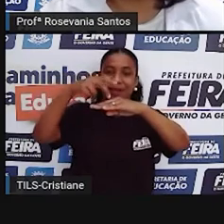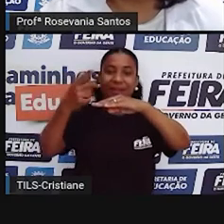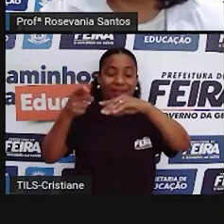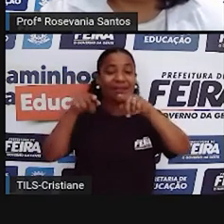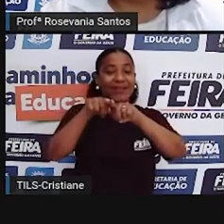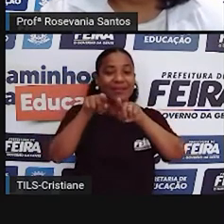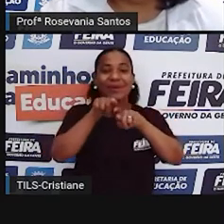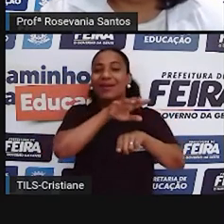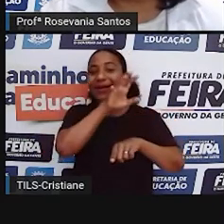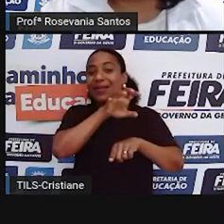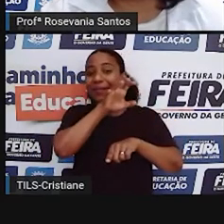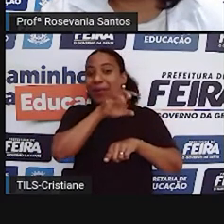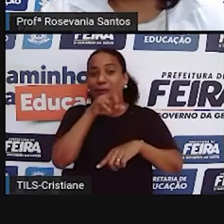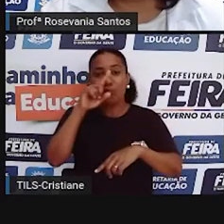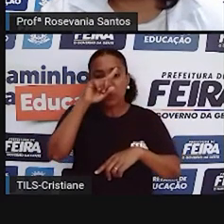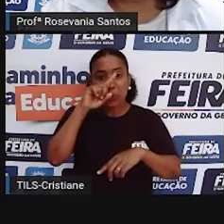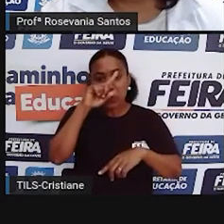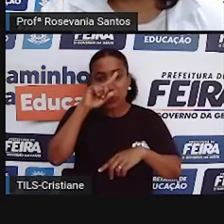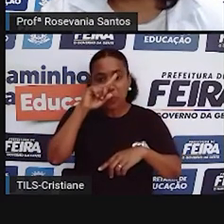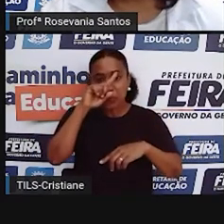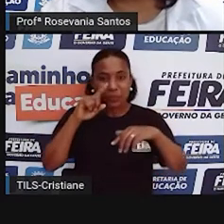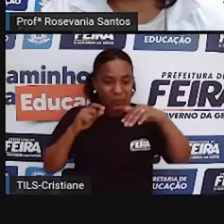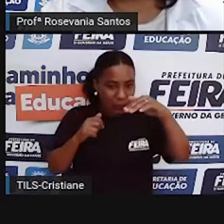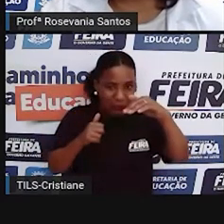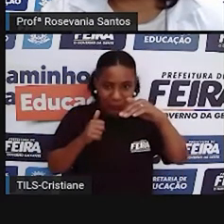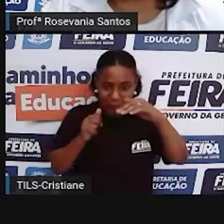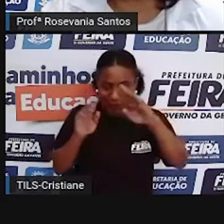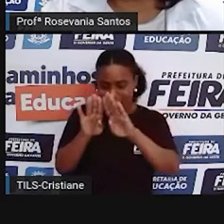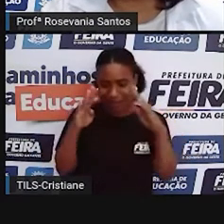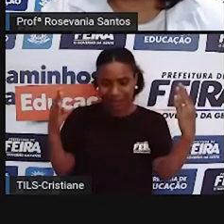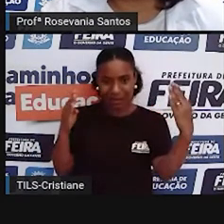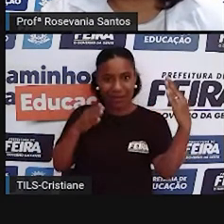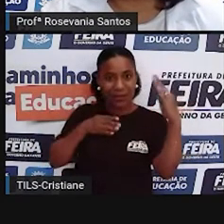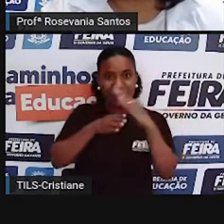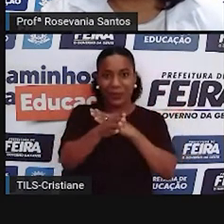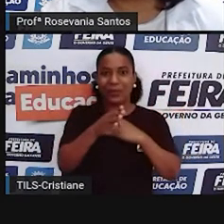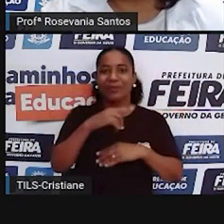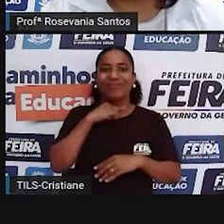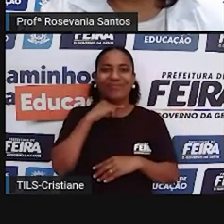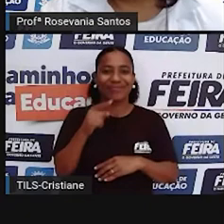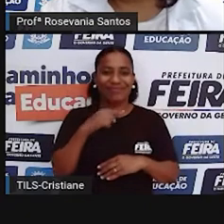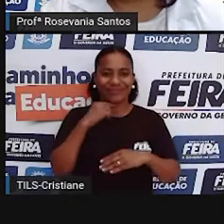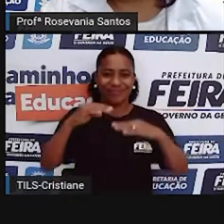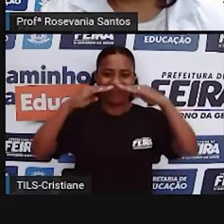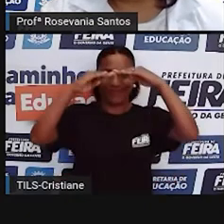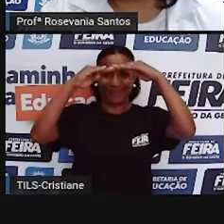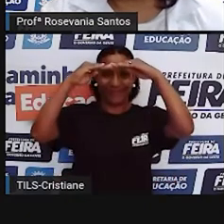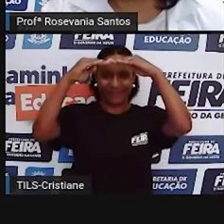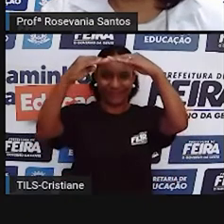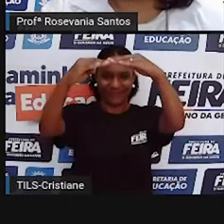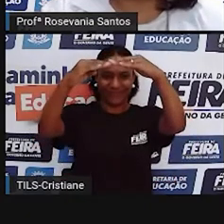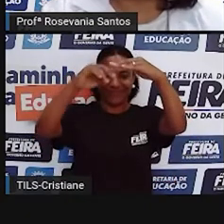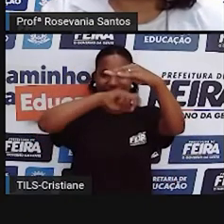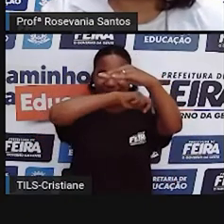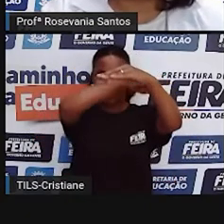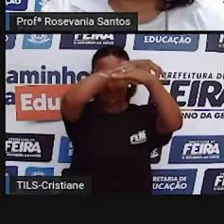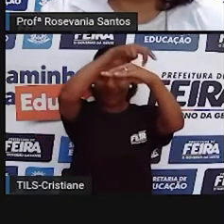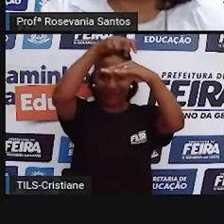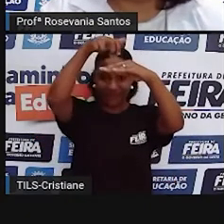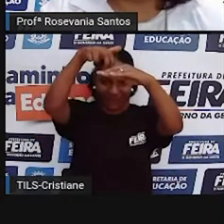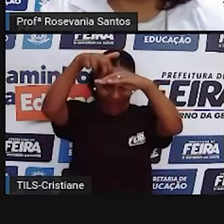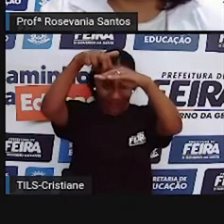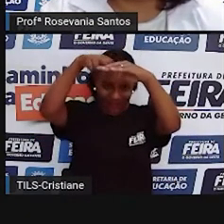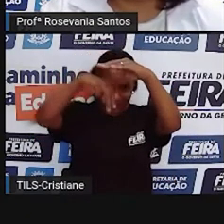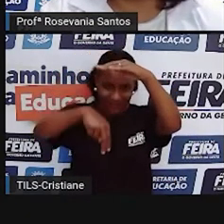né? Muito legal isso, bastante preservada essa cidade, né, esse material, né, de rocha, de tudo que foi feito